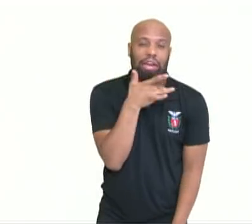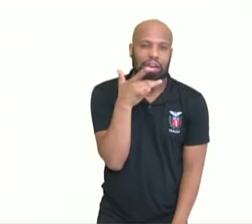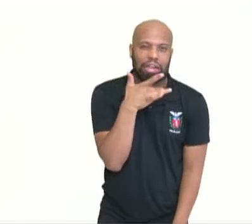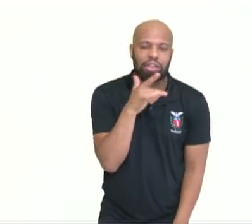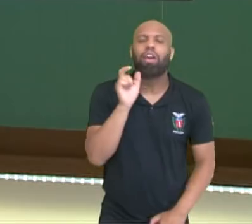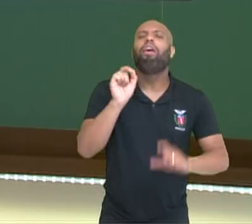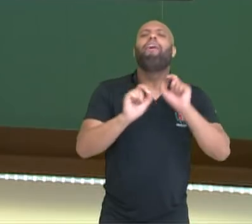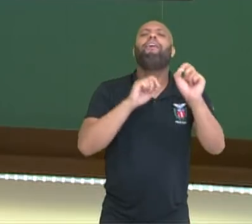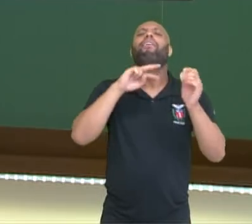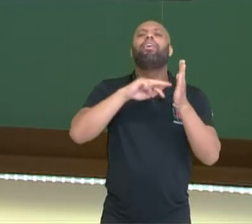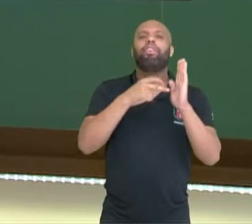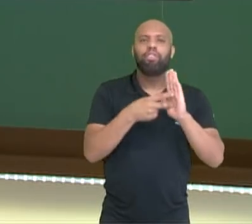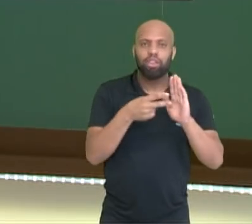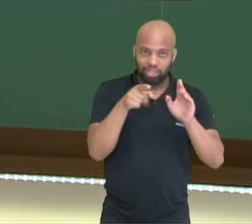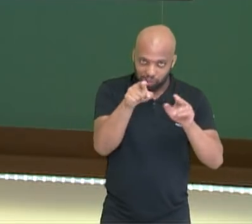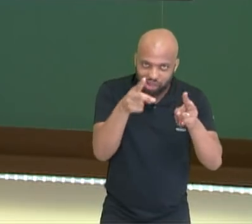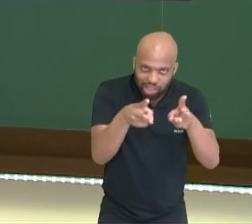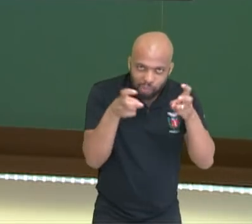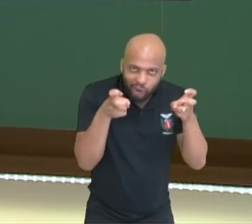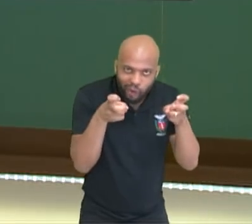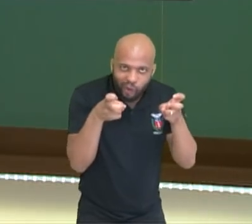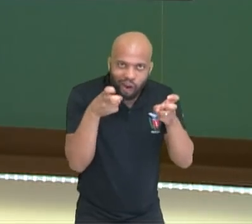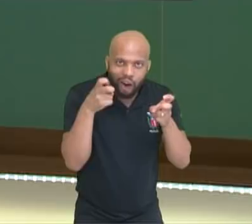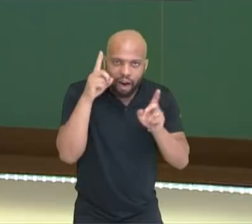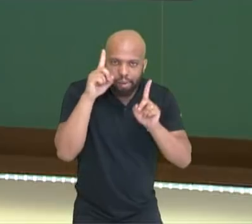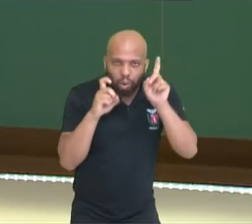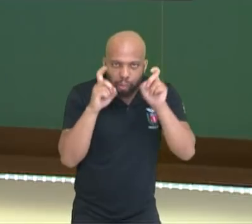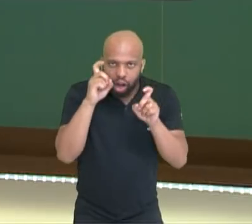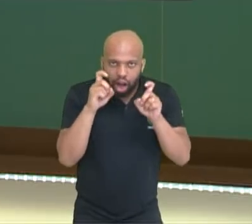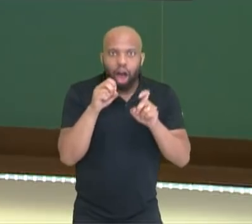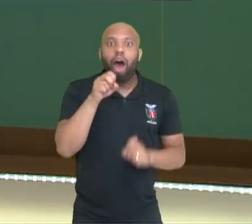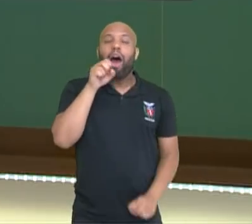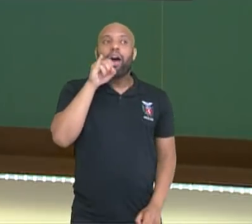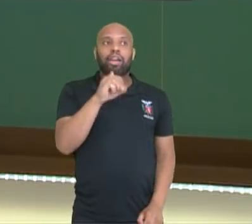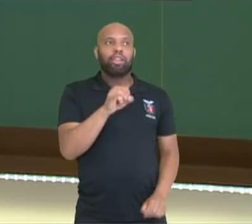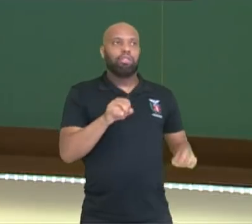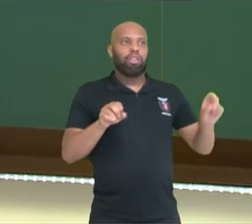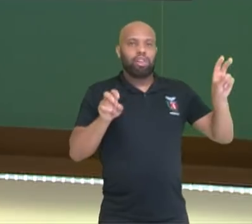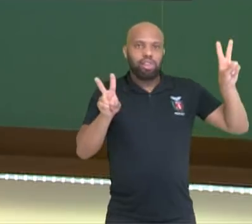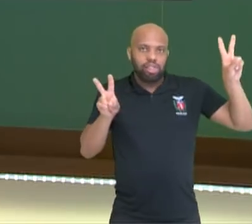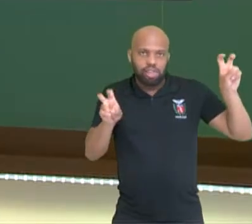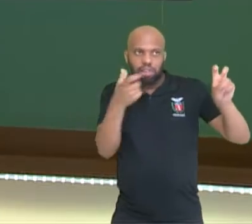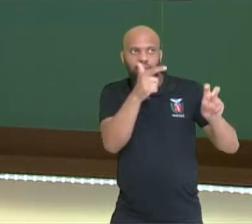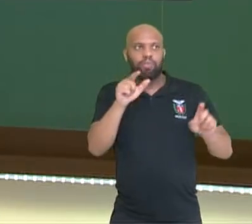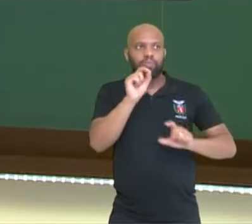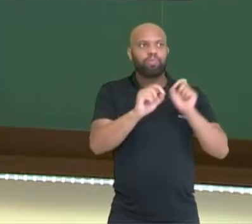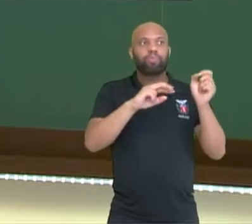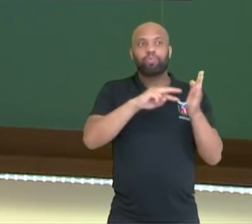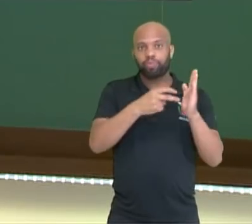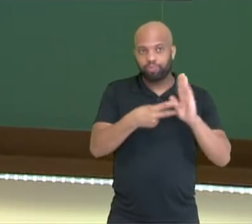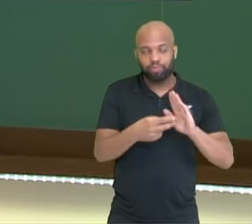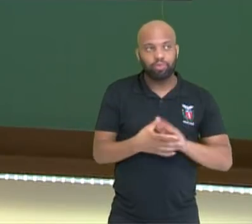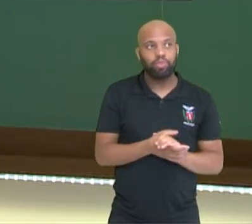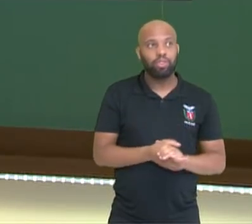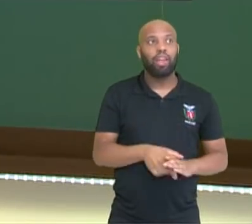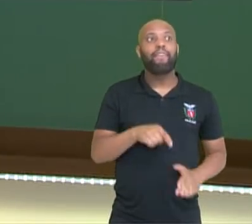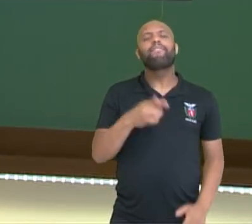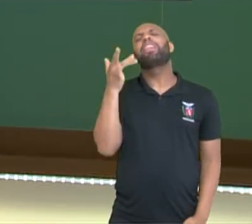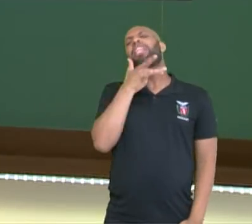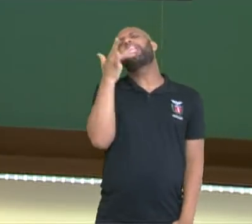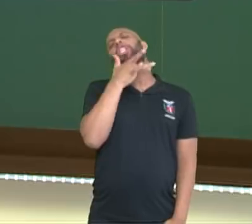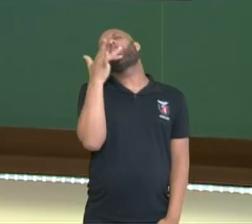aqui? Percebe a minha intencionalidade? Se eu não coloco as aspas, o que nós vamos entender? Que essa fruta é